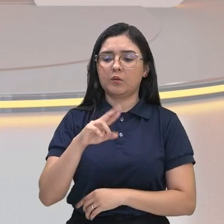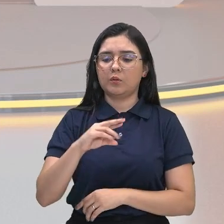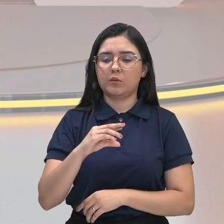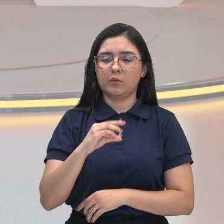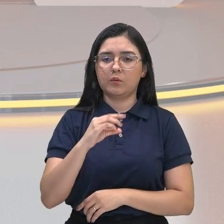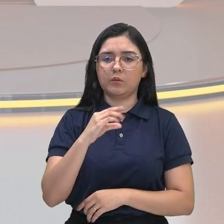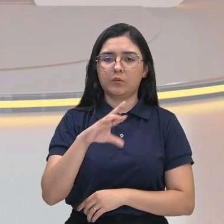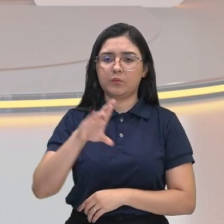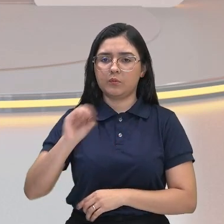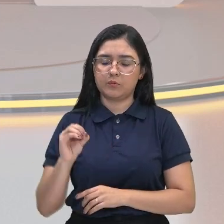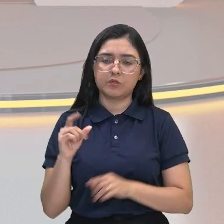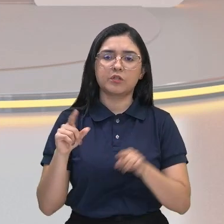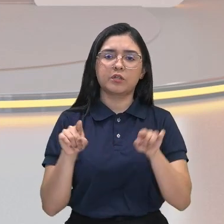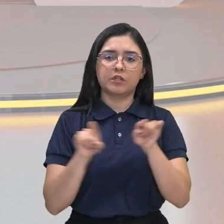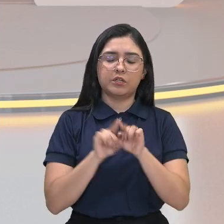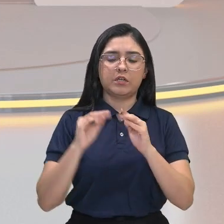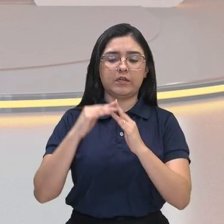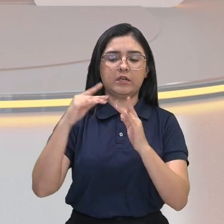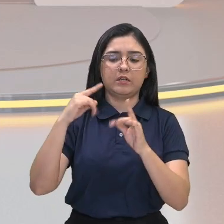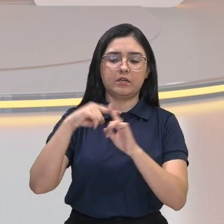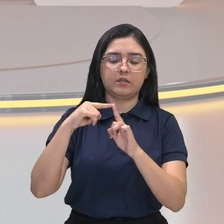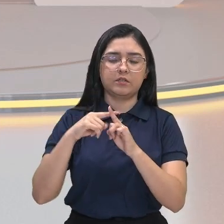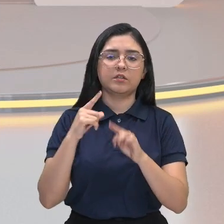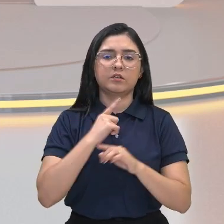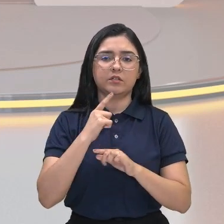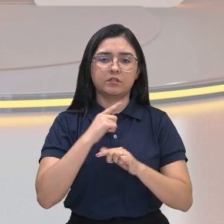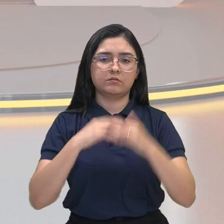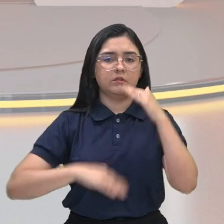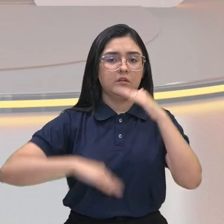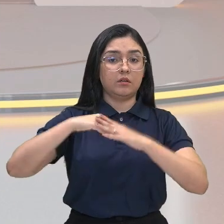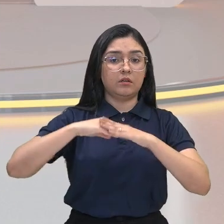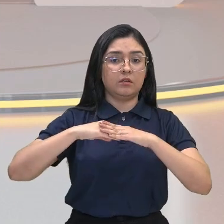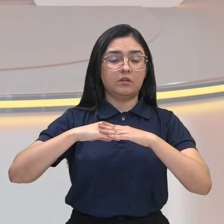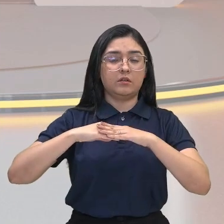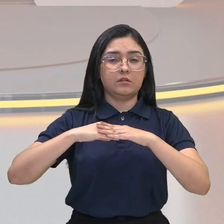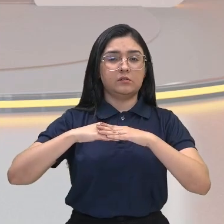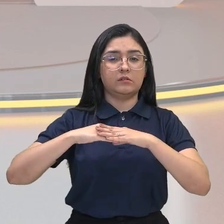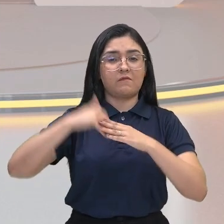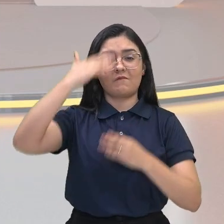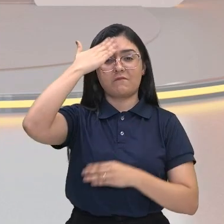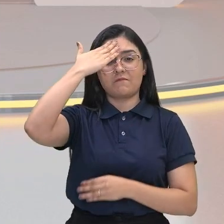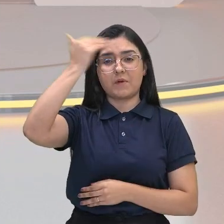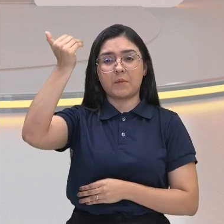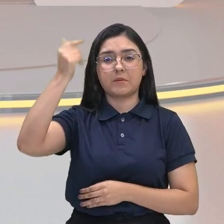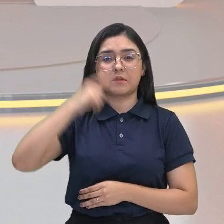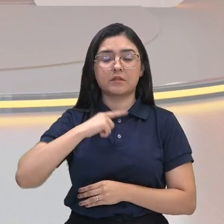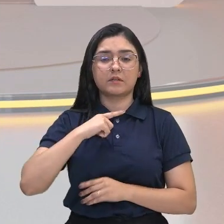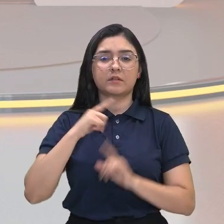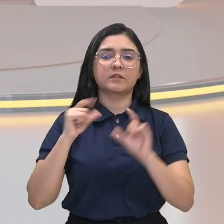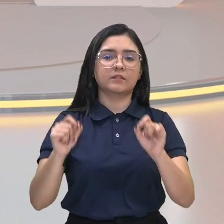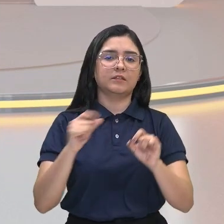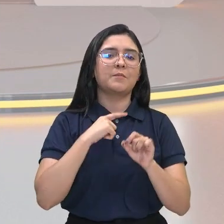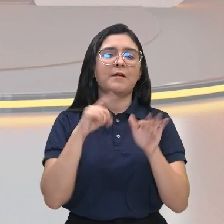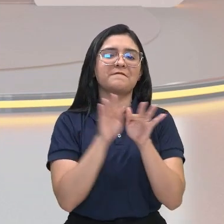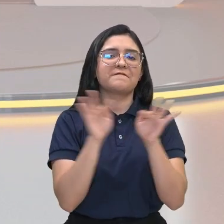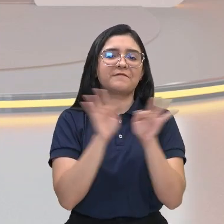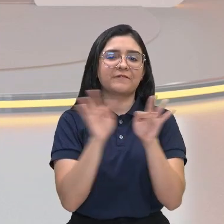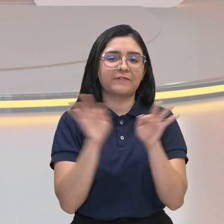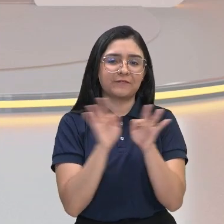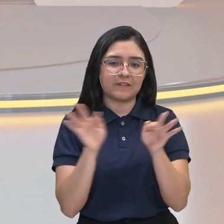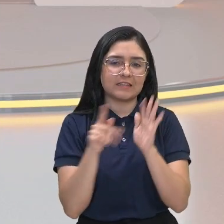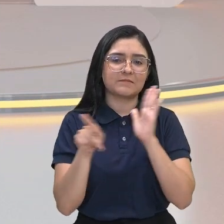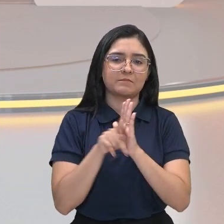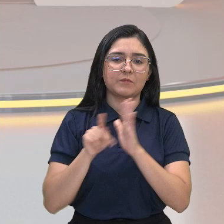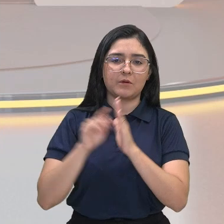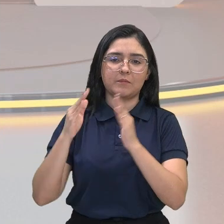máxima na igreja, que inclusive é uma frase bem famosa, que era mais fácil um camelo passar no buraco de uma